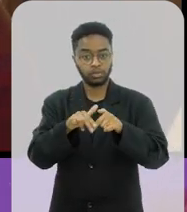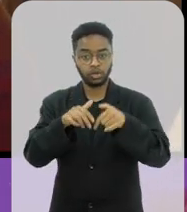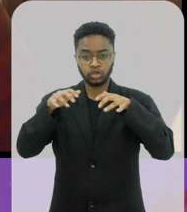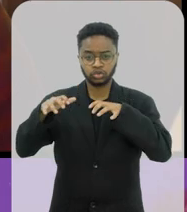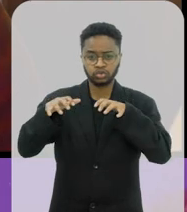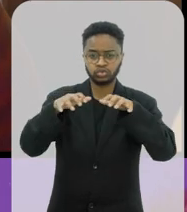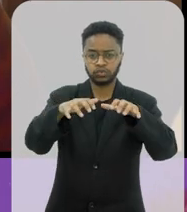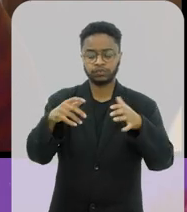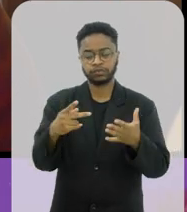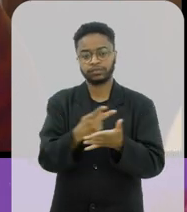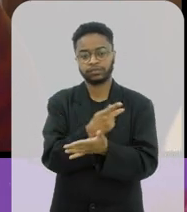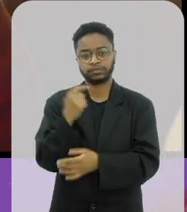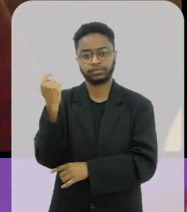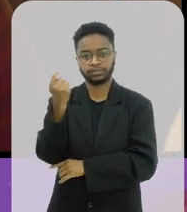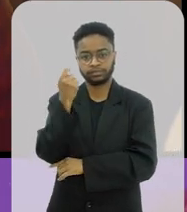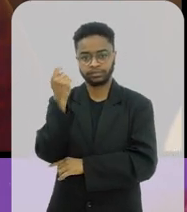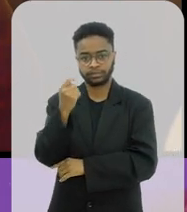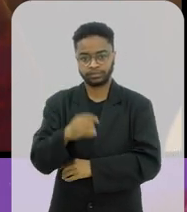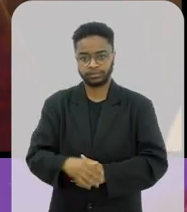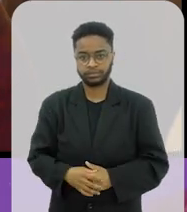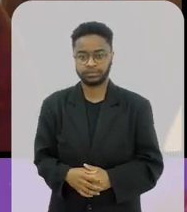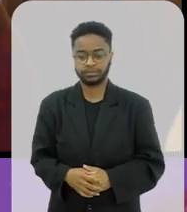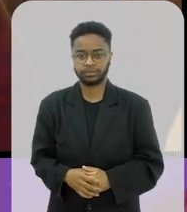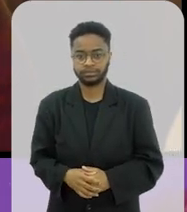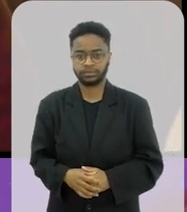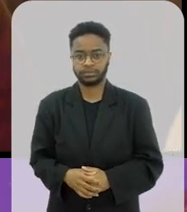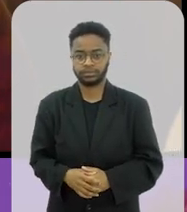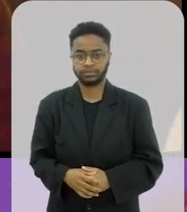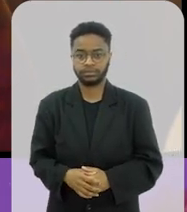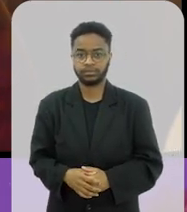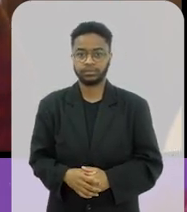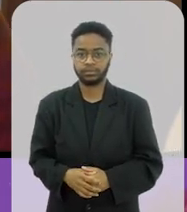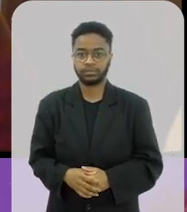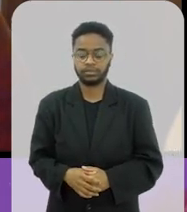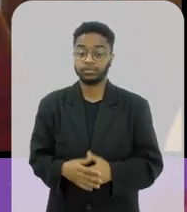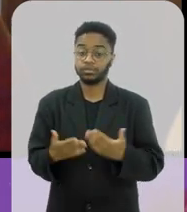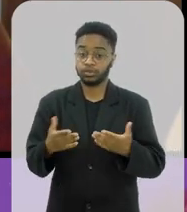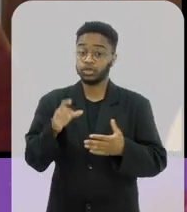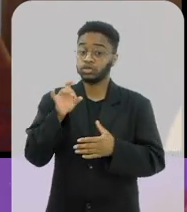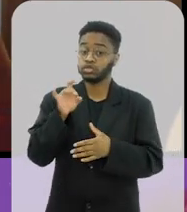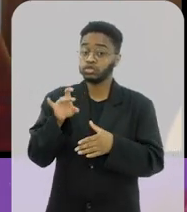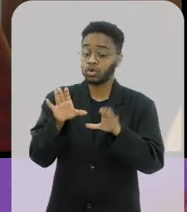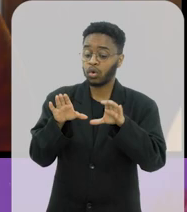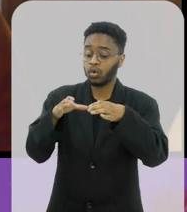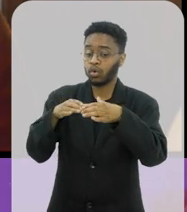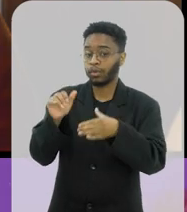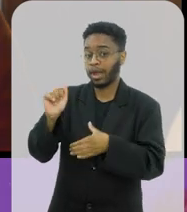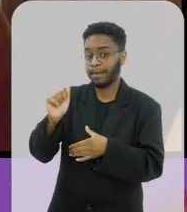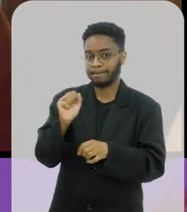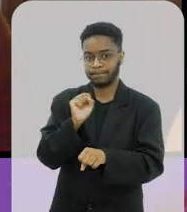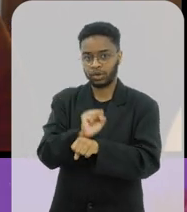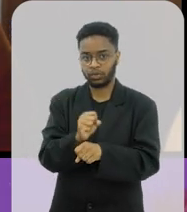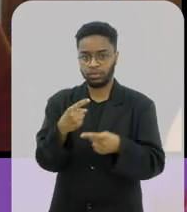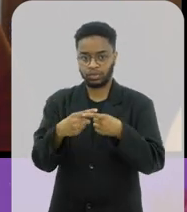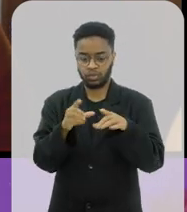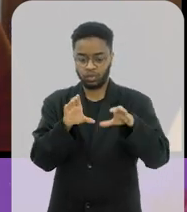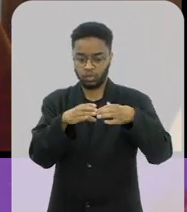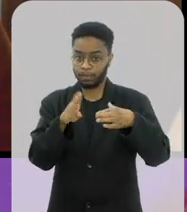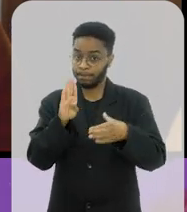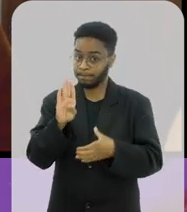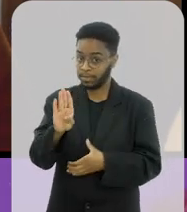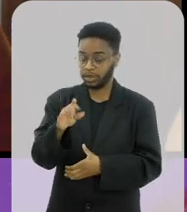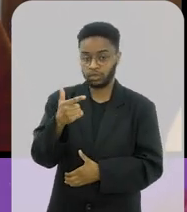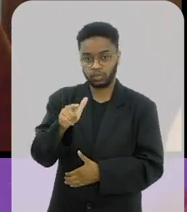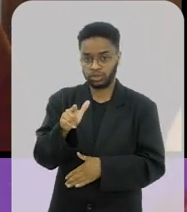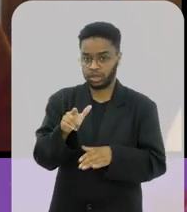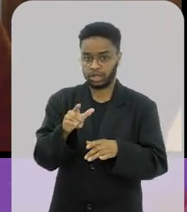à tragédia das chuvas no Rio Grande do Sul. Eu lembro que foi só a Série A que parou, porque a Série B não tem